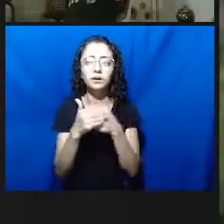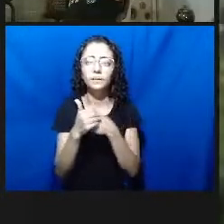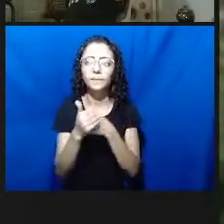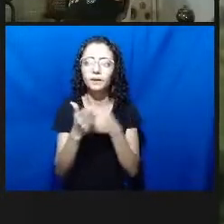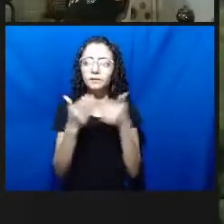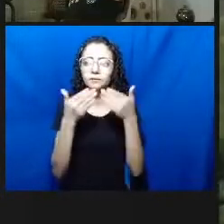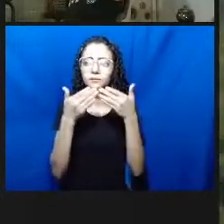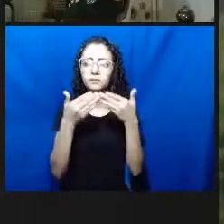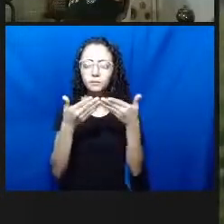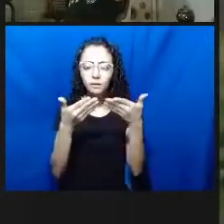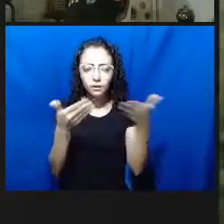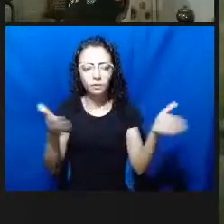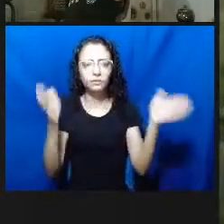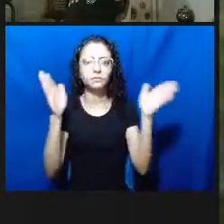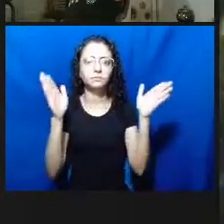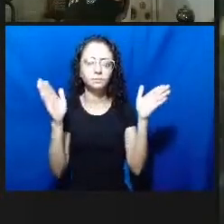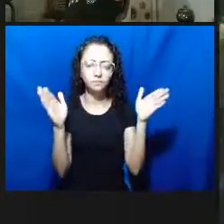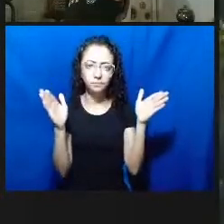é